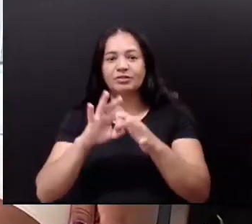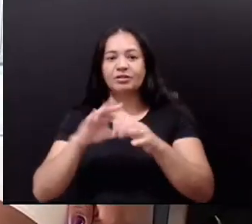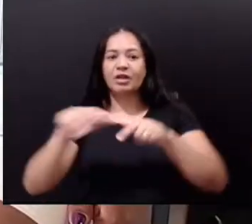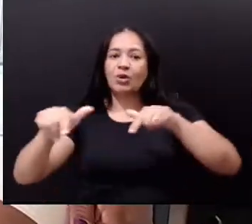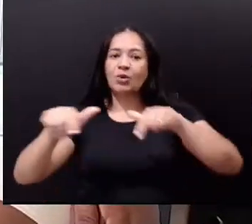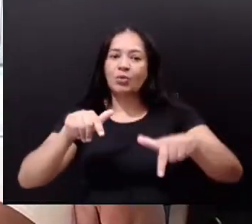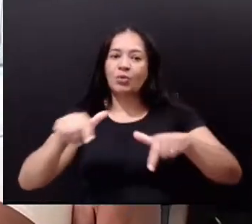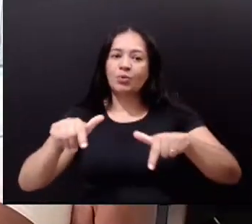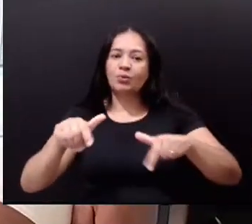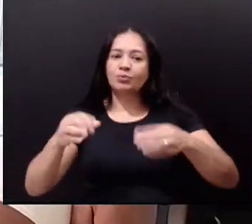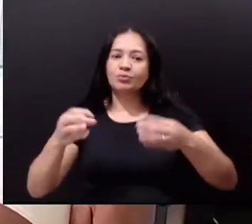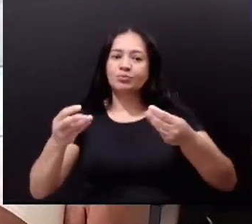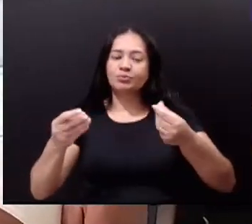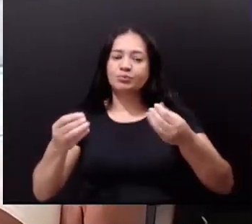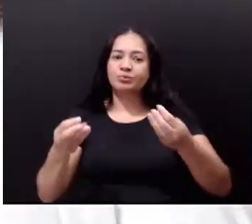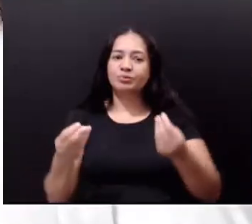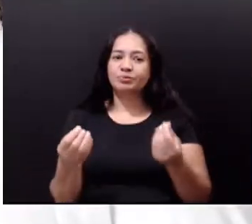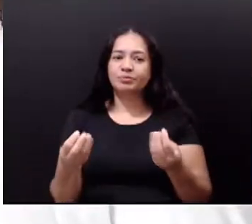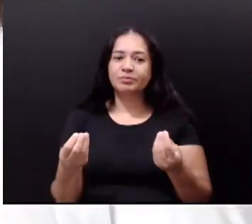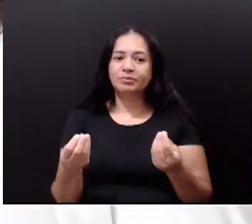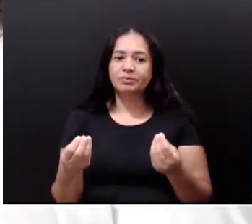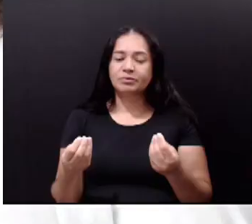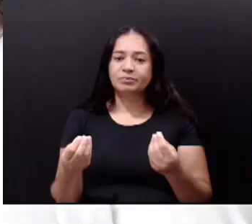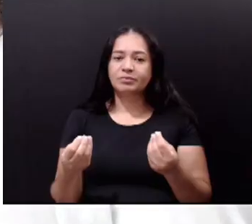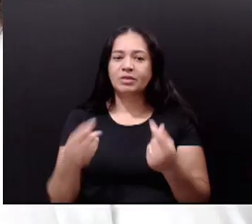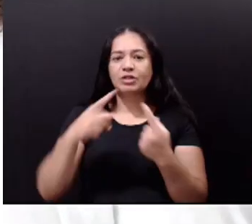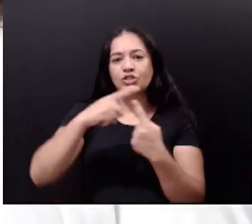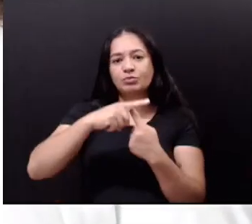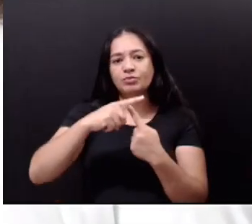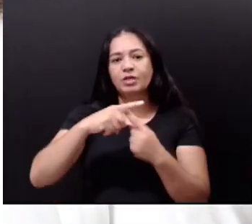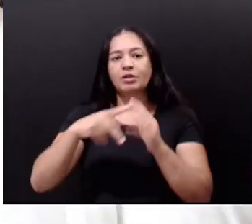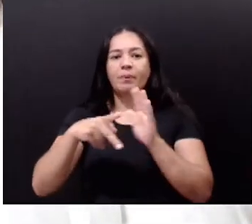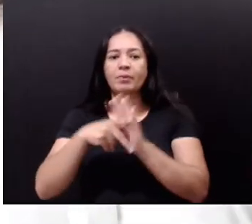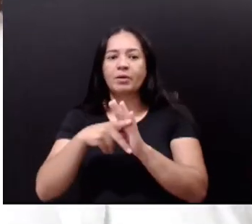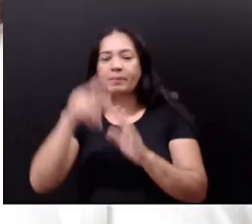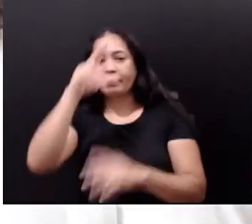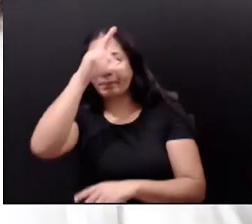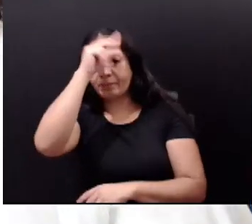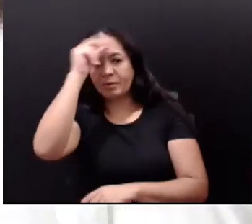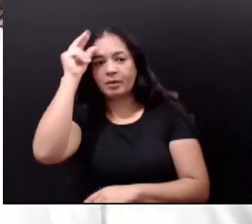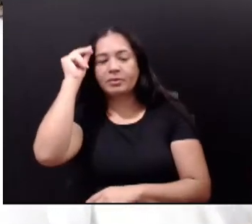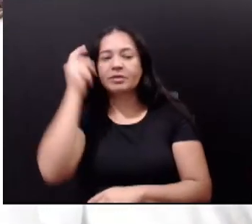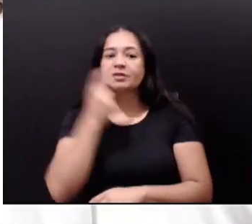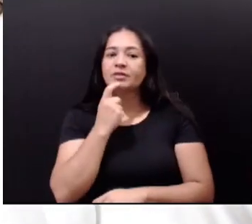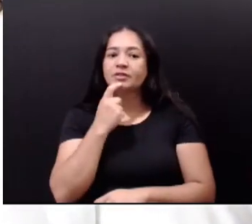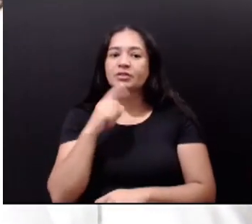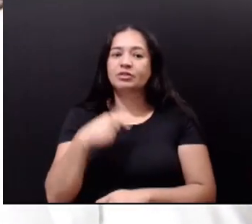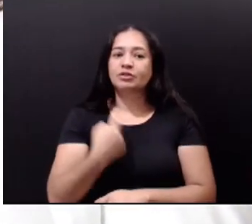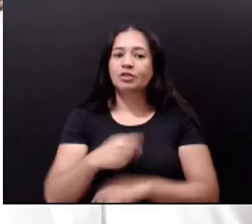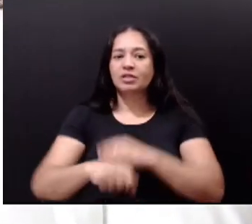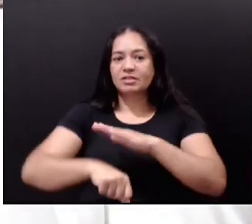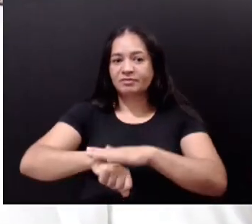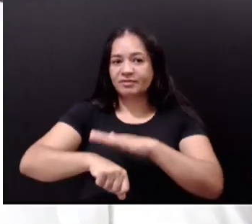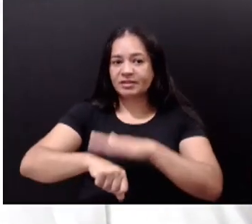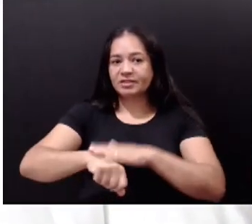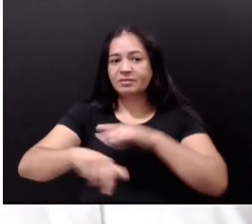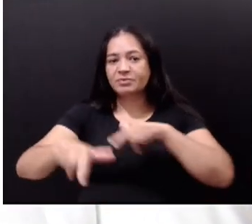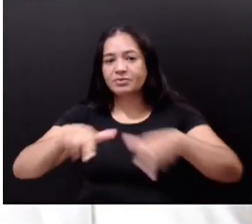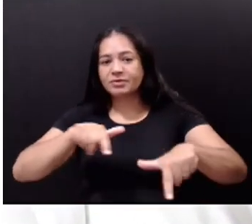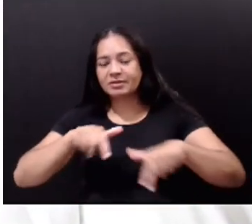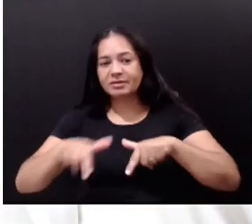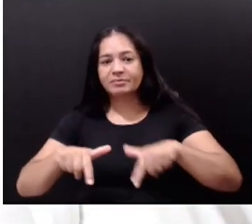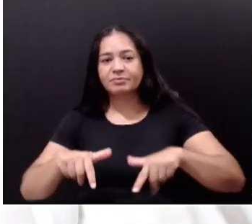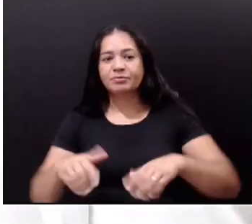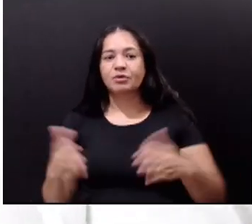que é tipificado pela Prefeitura, né, de Campinas, né? Nós executamos esse serviço, né? Hoje